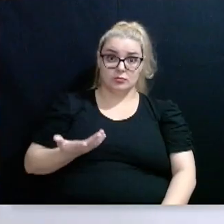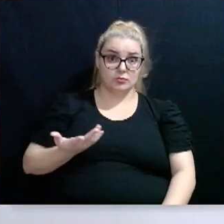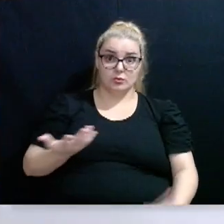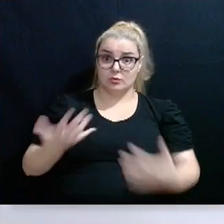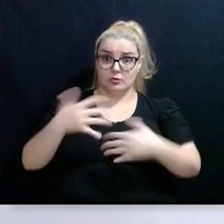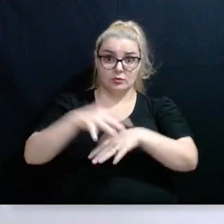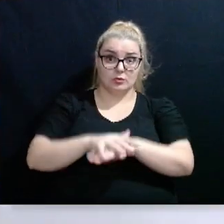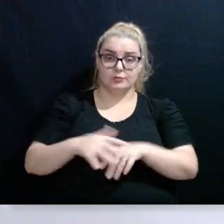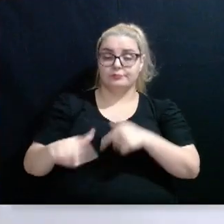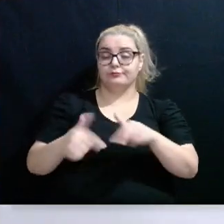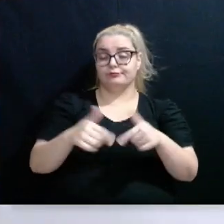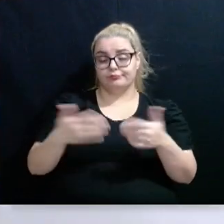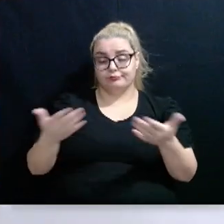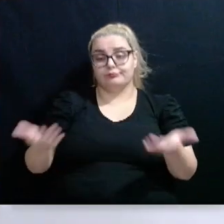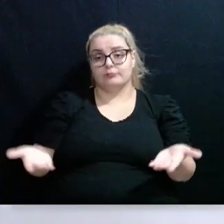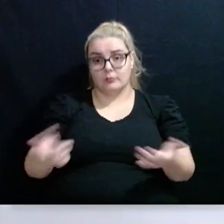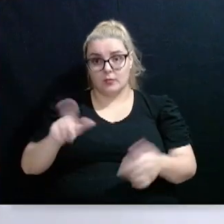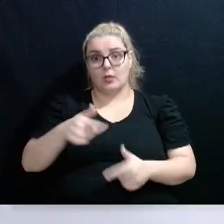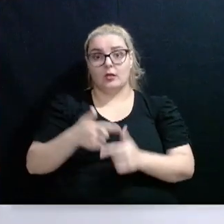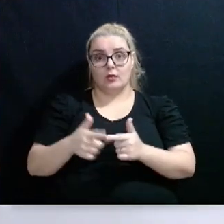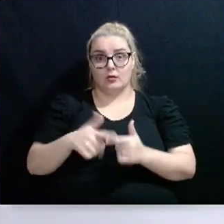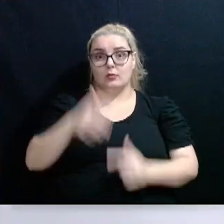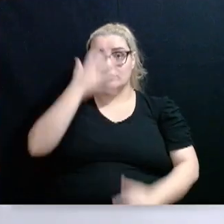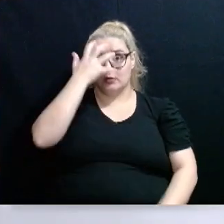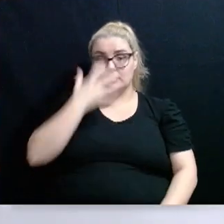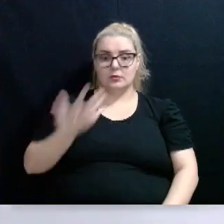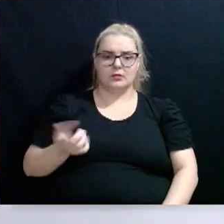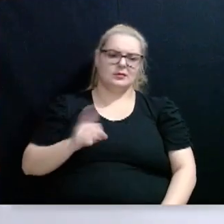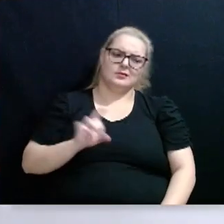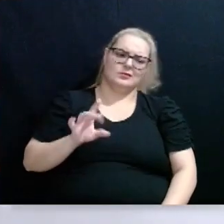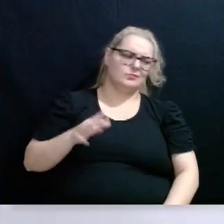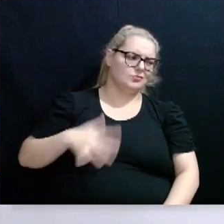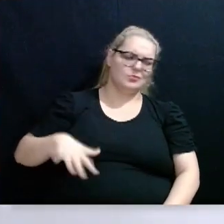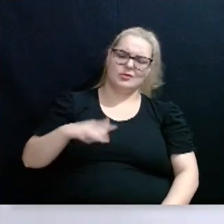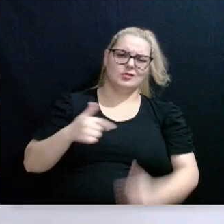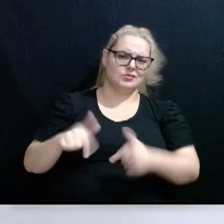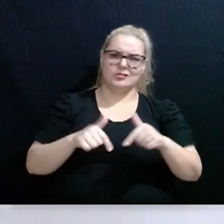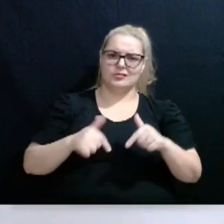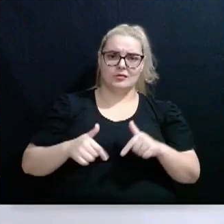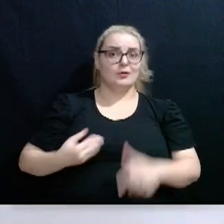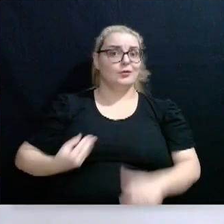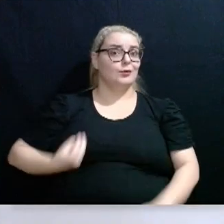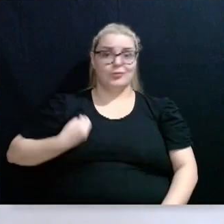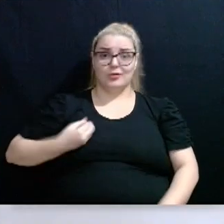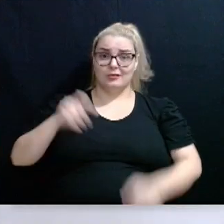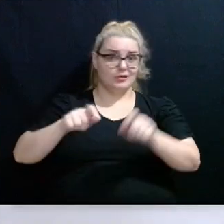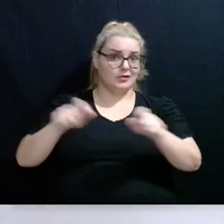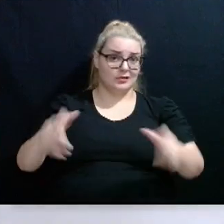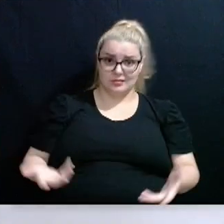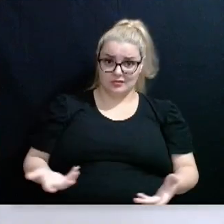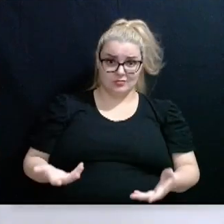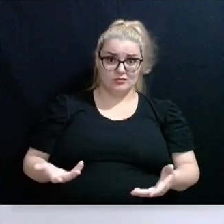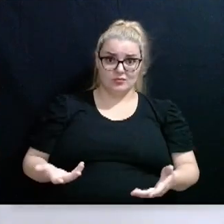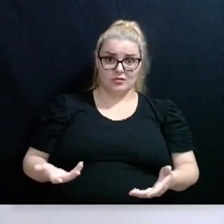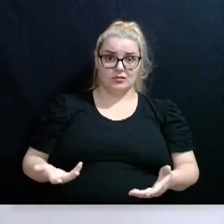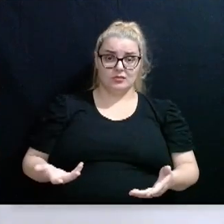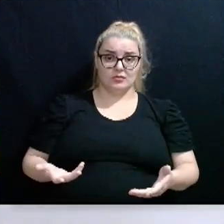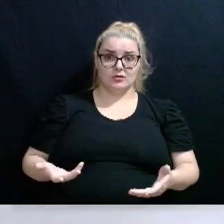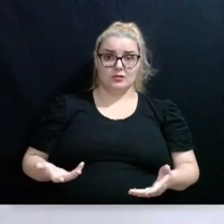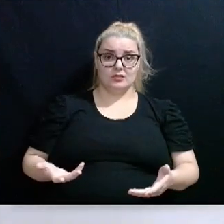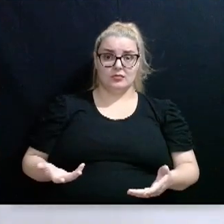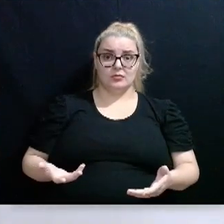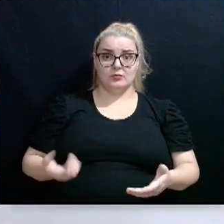Então, é um problema muito sério, não só para o mercado de trabalho, para a vida dessas pessoas, para uma ida ao médico, para uma